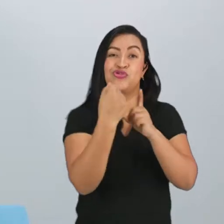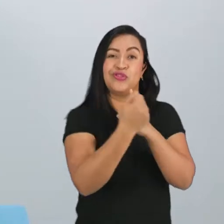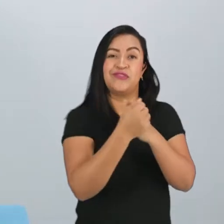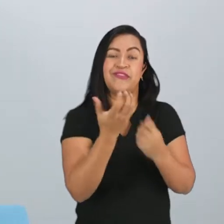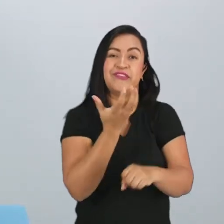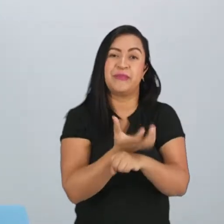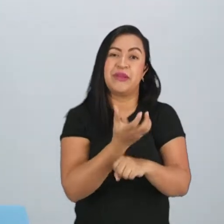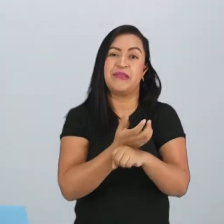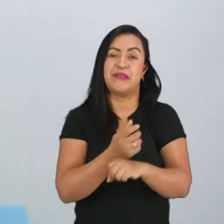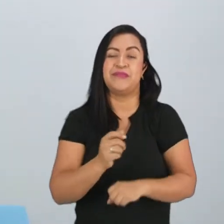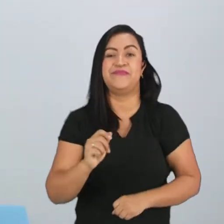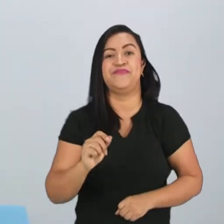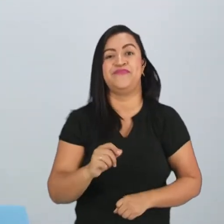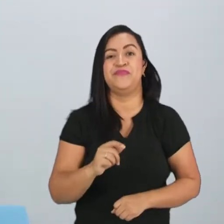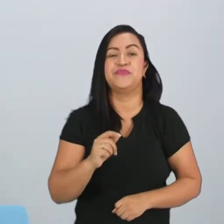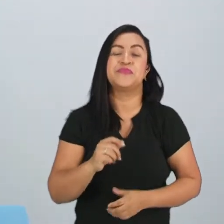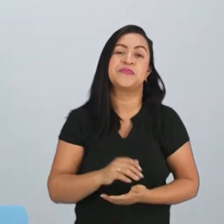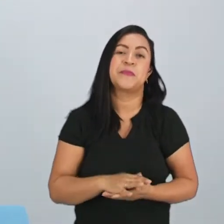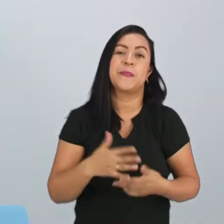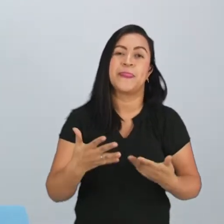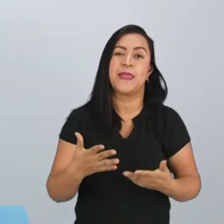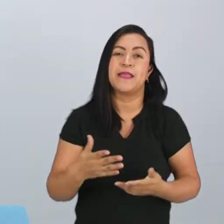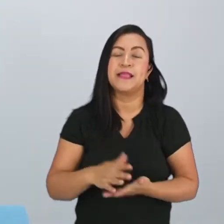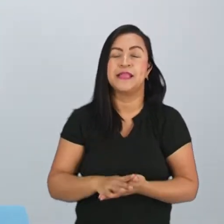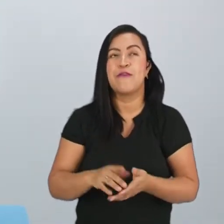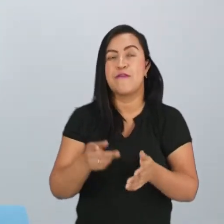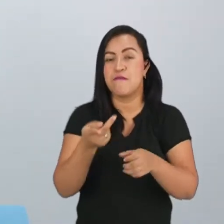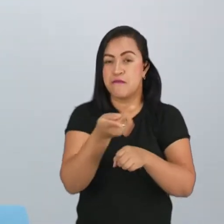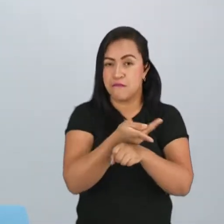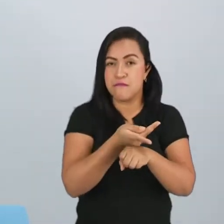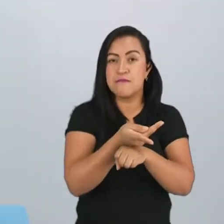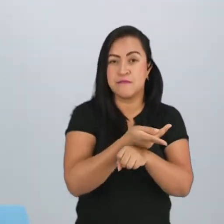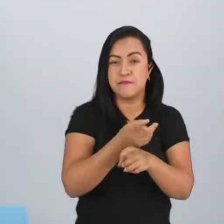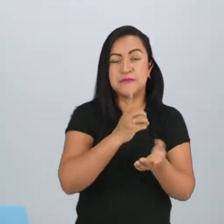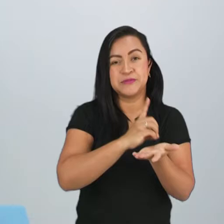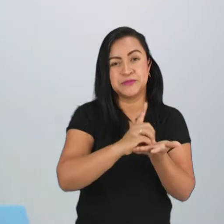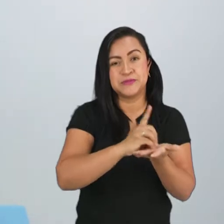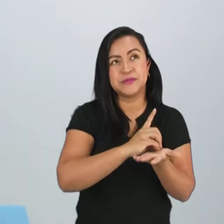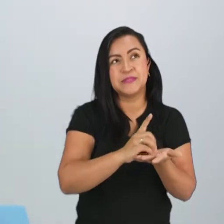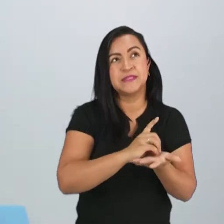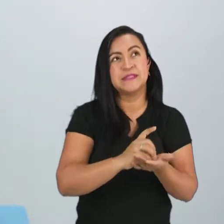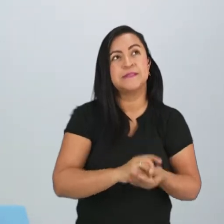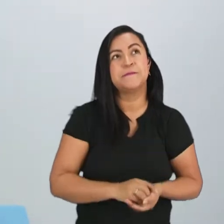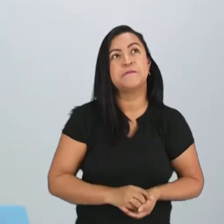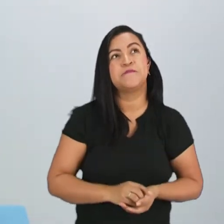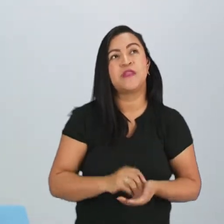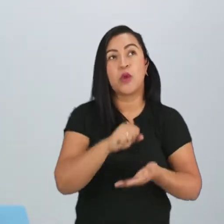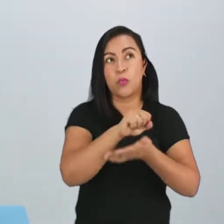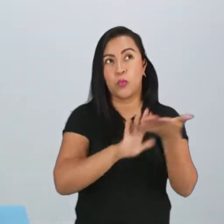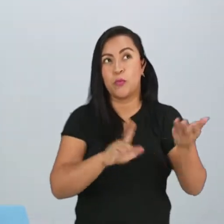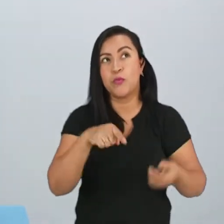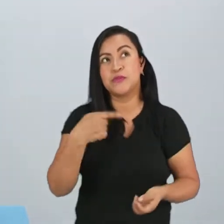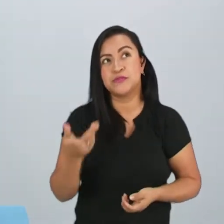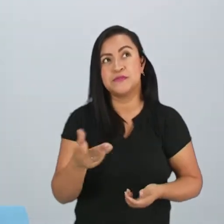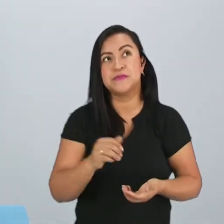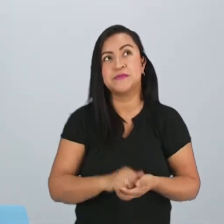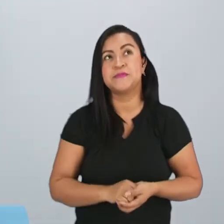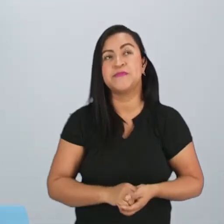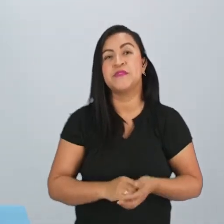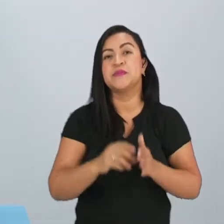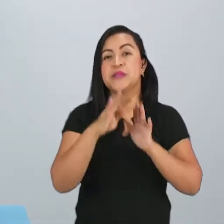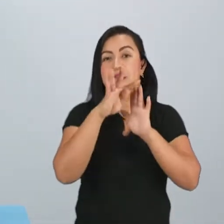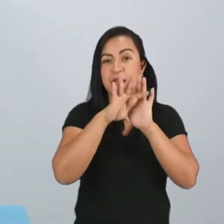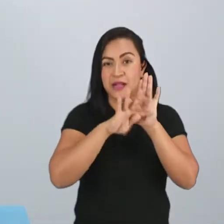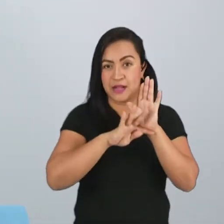desses lugares, tá? Aí você procura no dicionário. Vamos ver outra atividade aí. Vamos ler outro